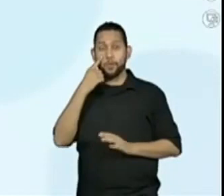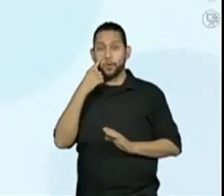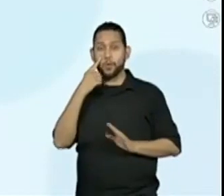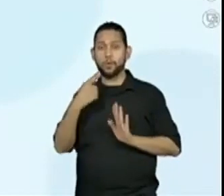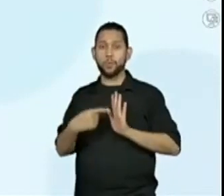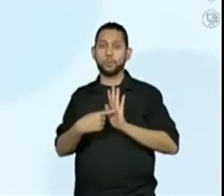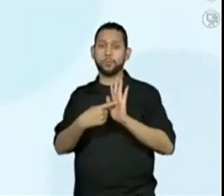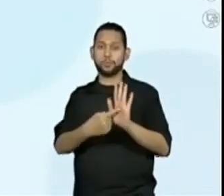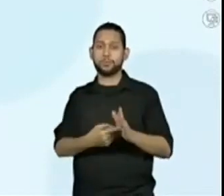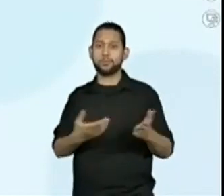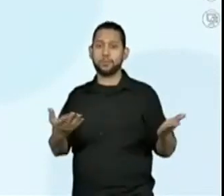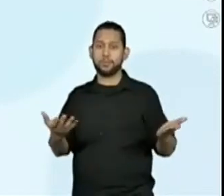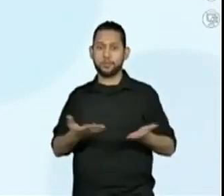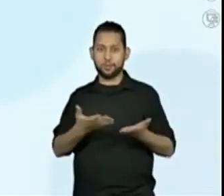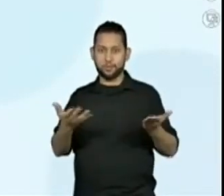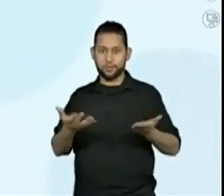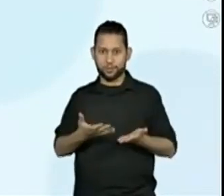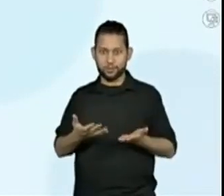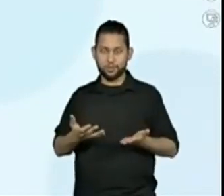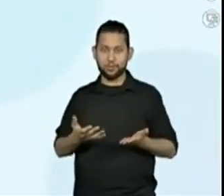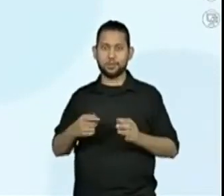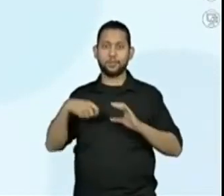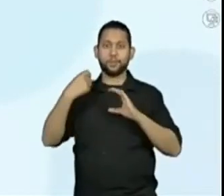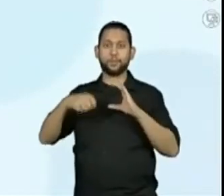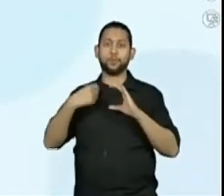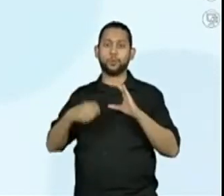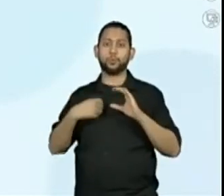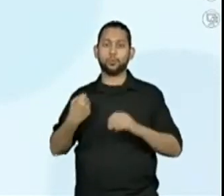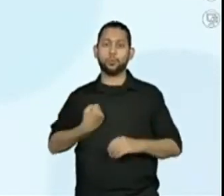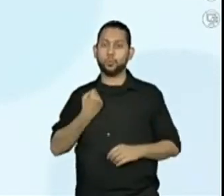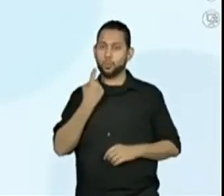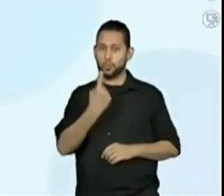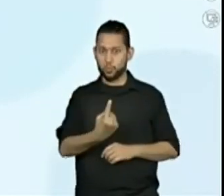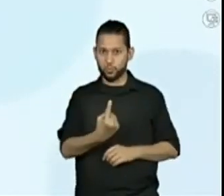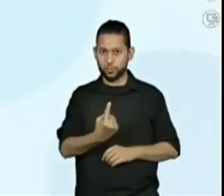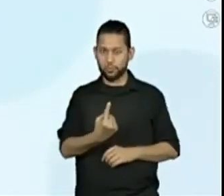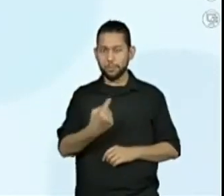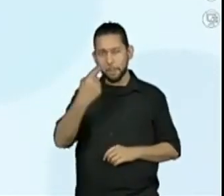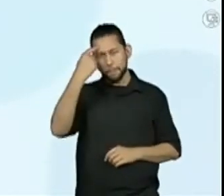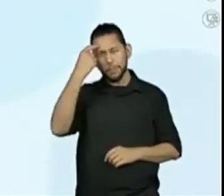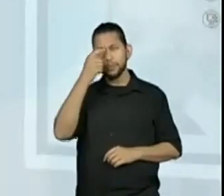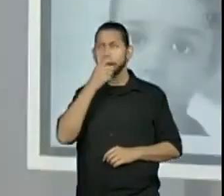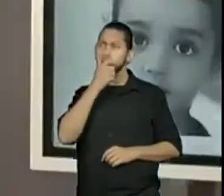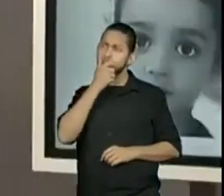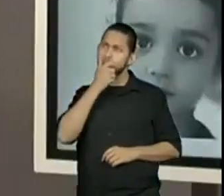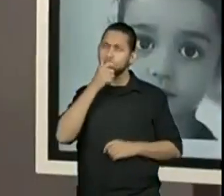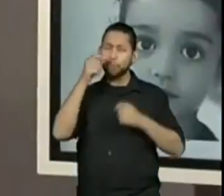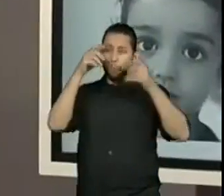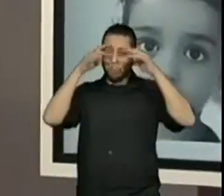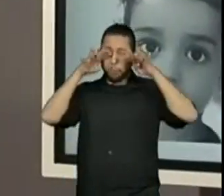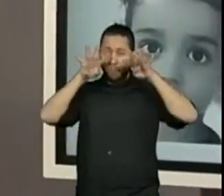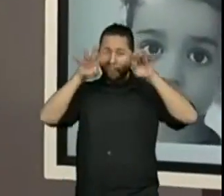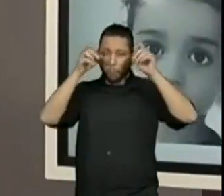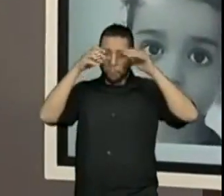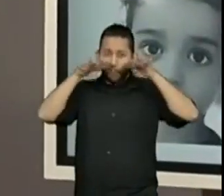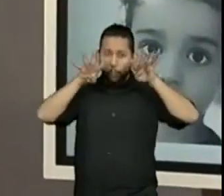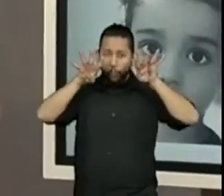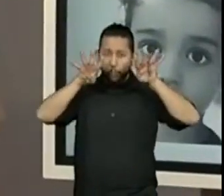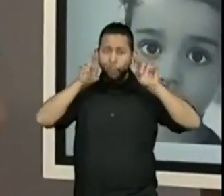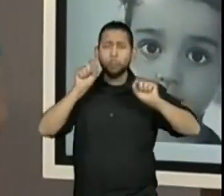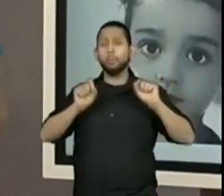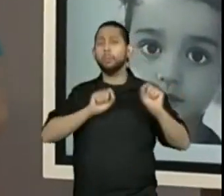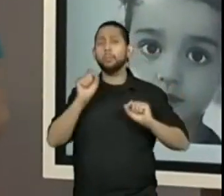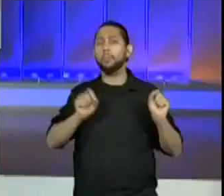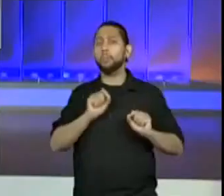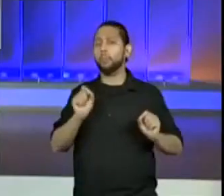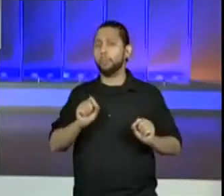assistir nesse momento ao VT número 1. E a gente vai pensar nesse termo matas ciliares.